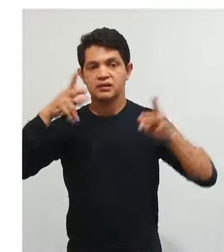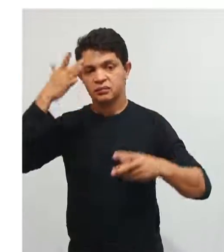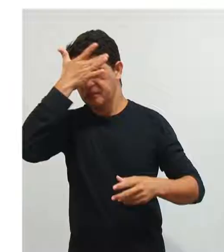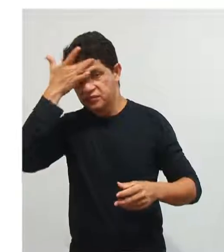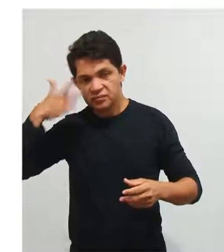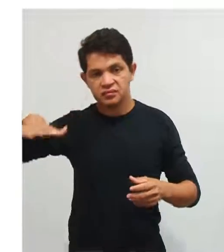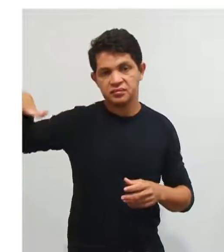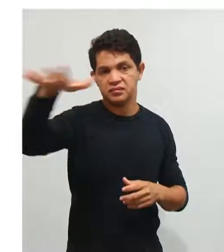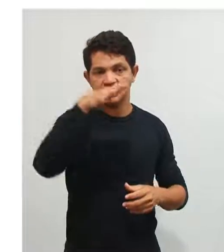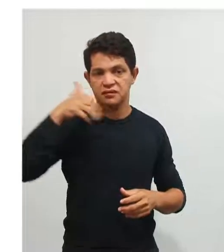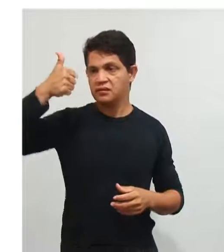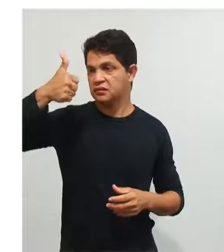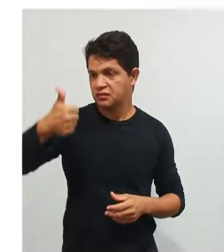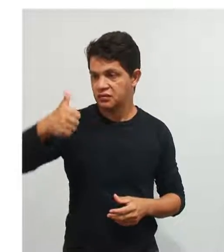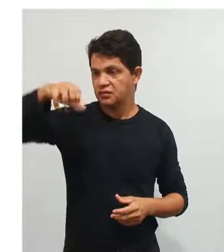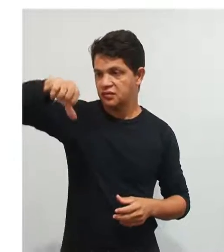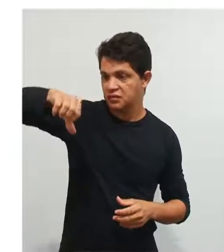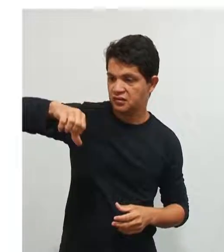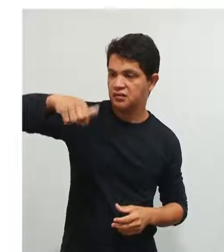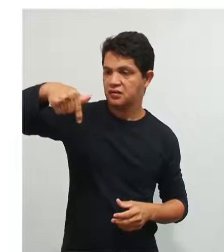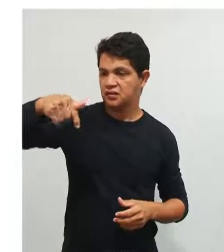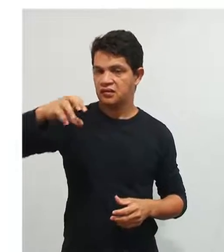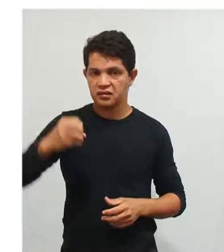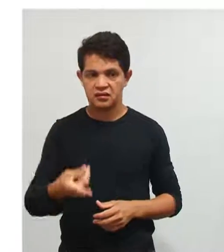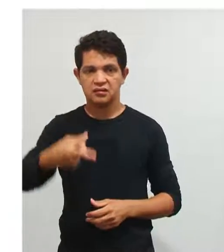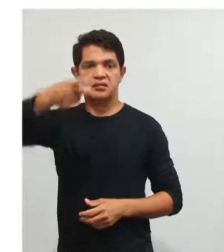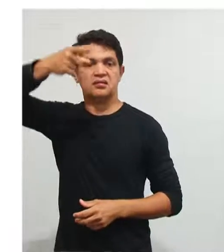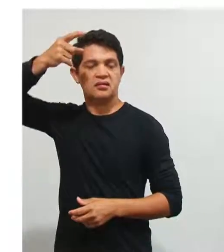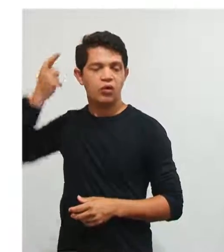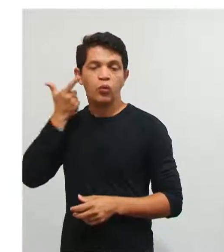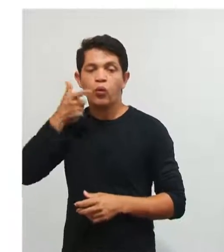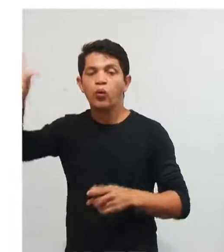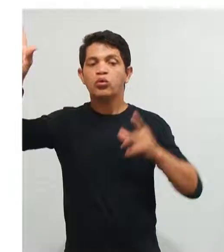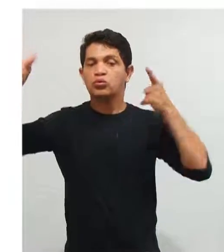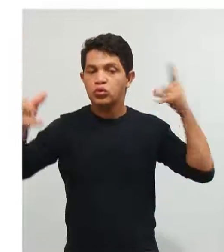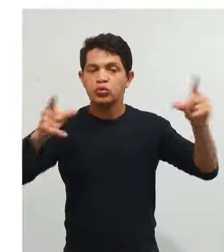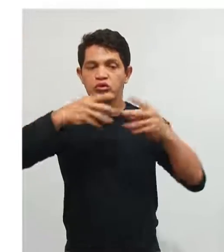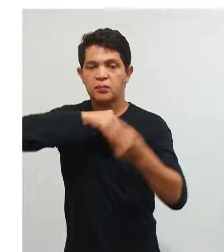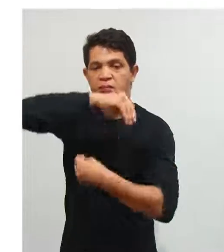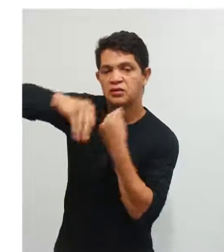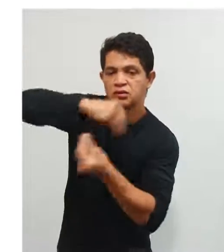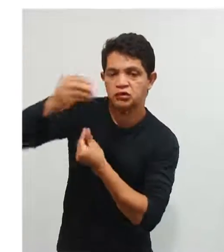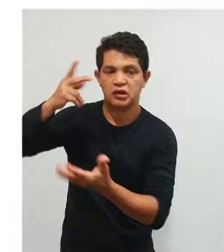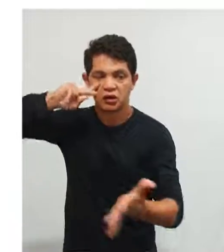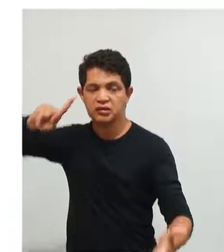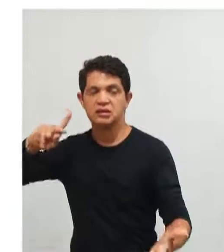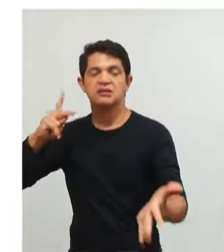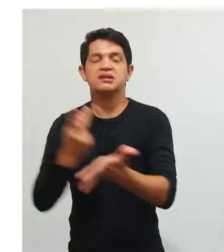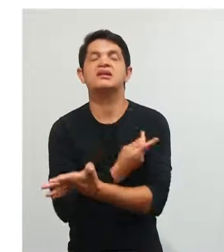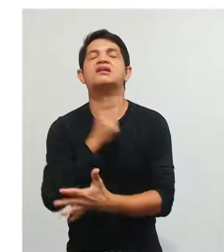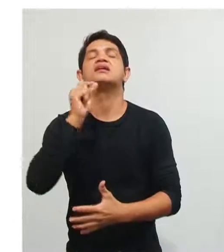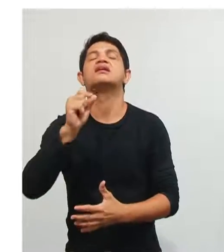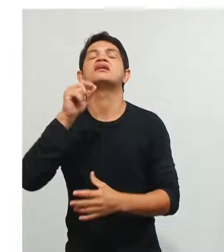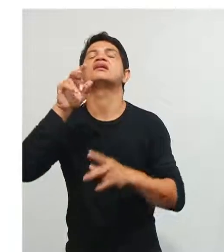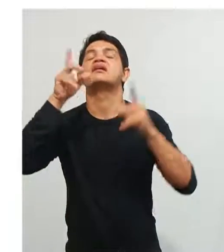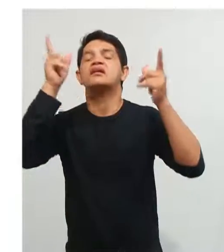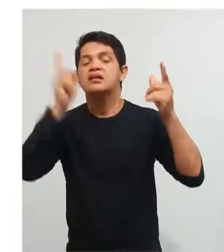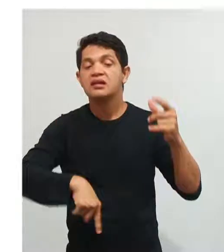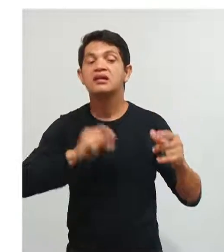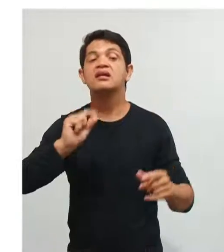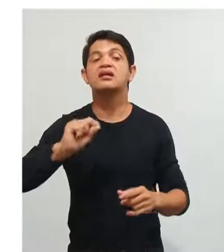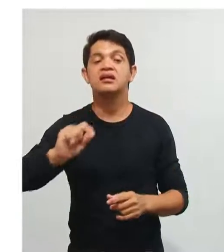de 1970, quando outras misturas aconteceram. Dessa vez, as influências eram várias